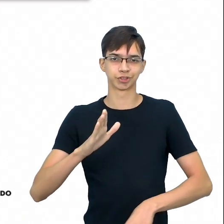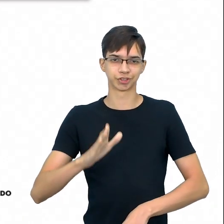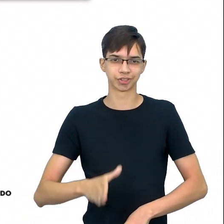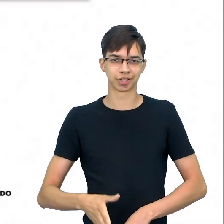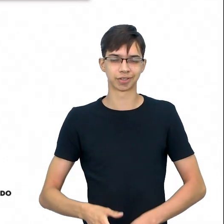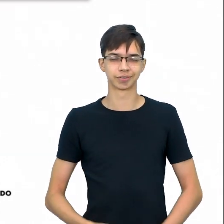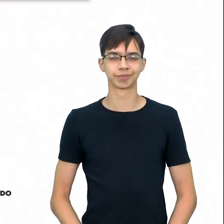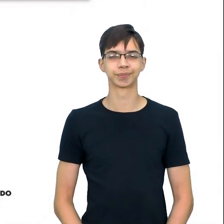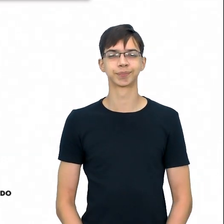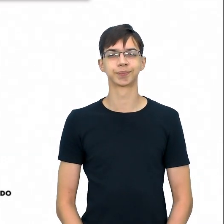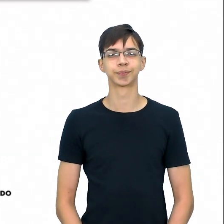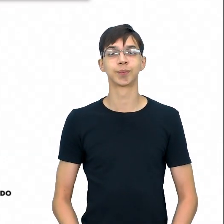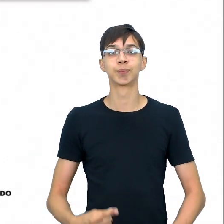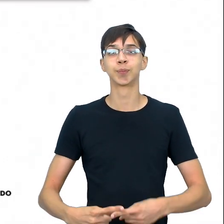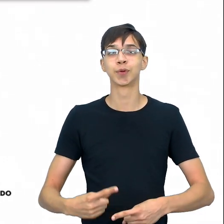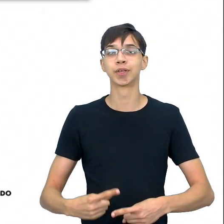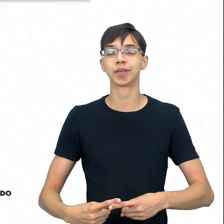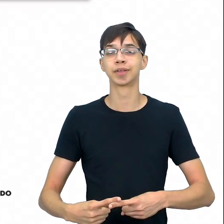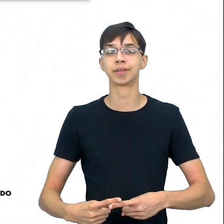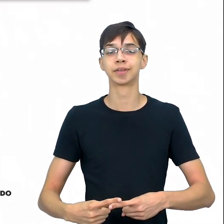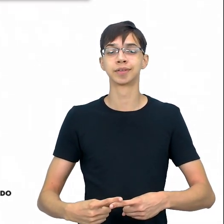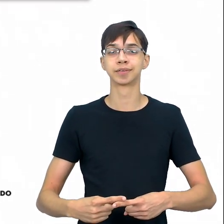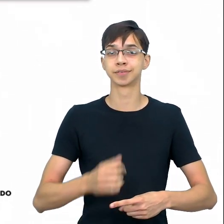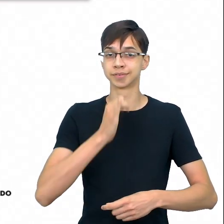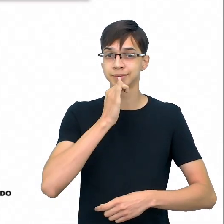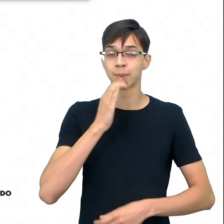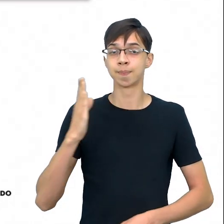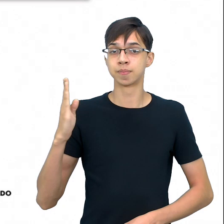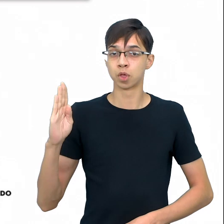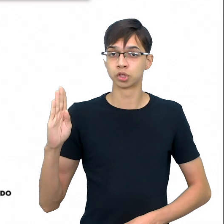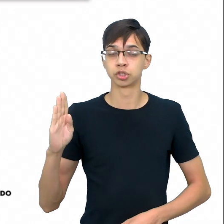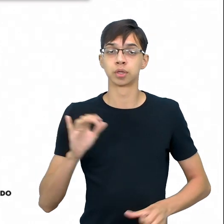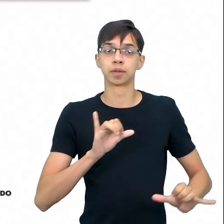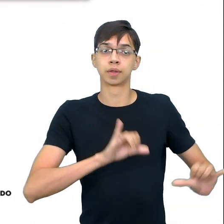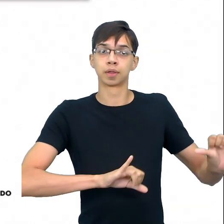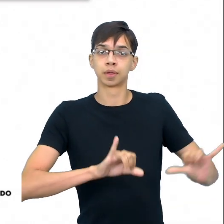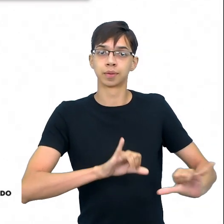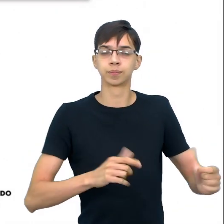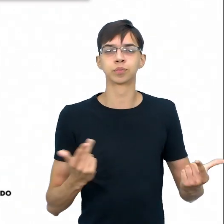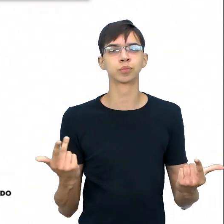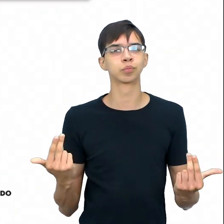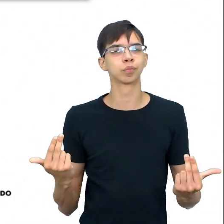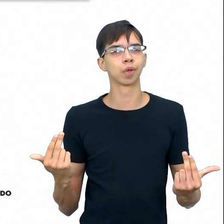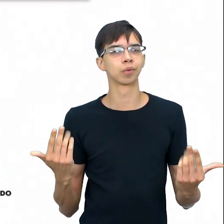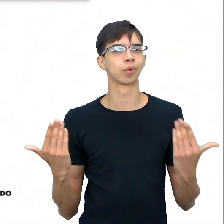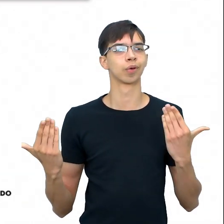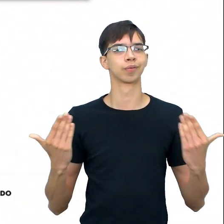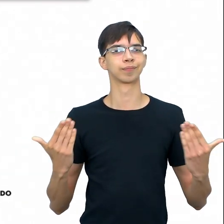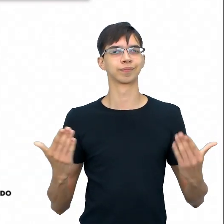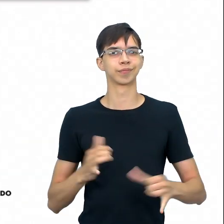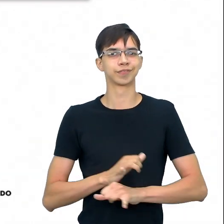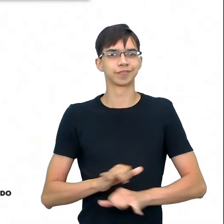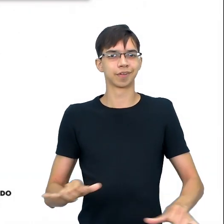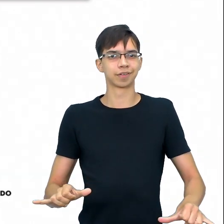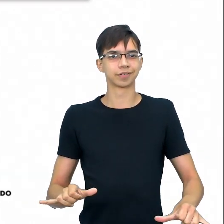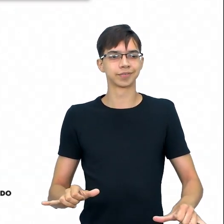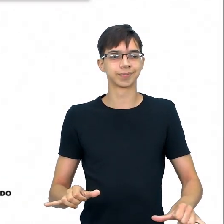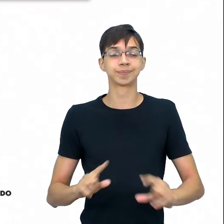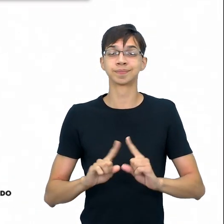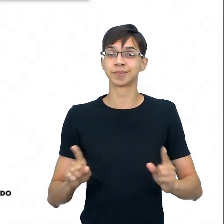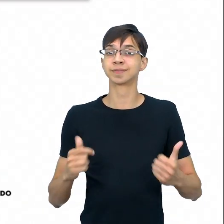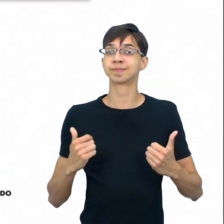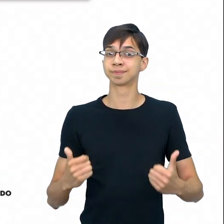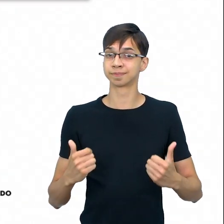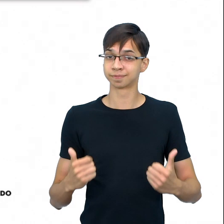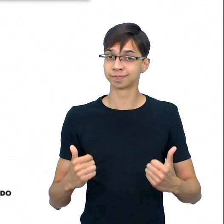que a gente fala na biologia é o mesmo átomo que a gente está falando na química. Então isso acaba contribuindo para